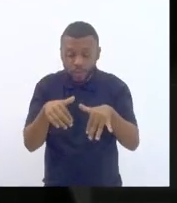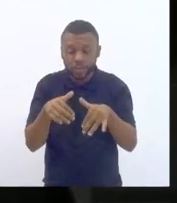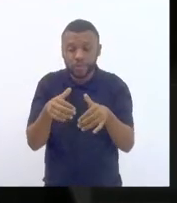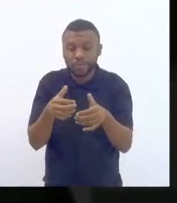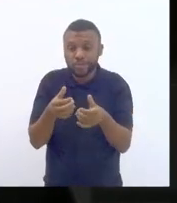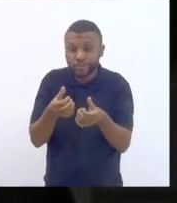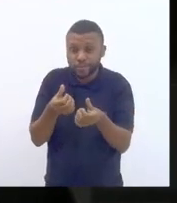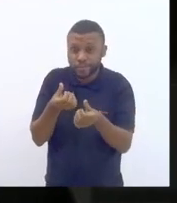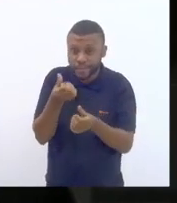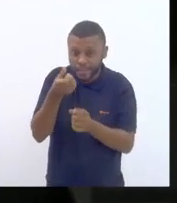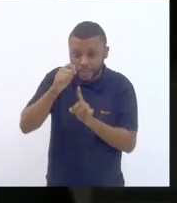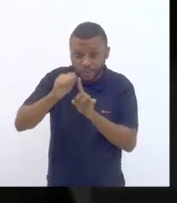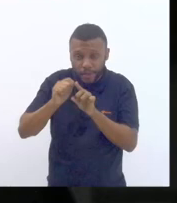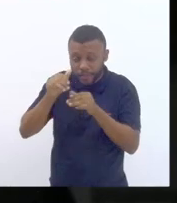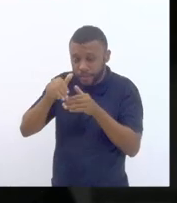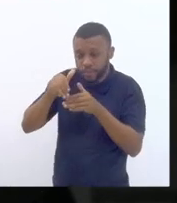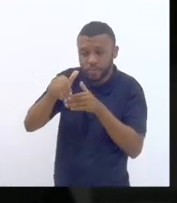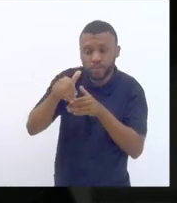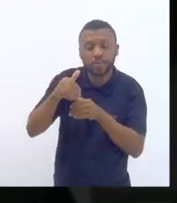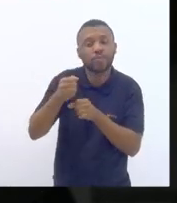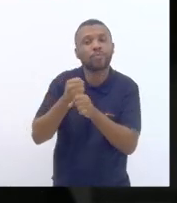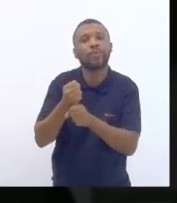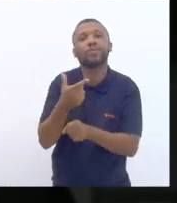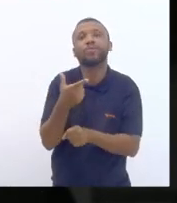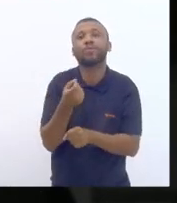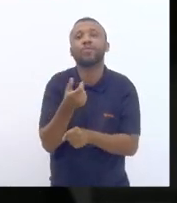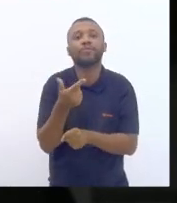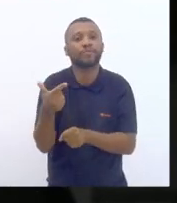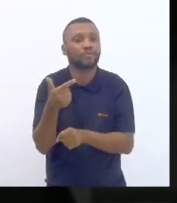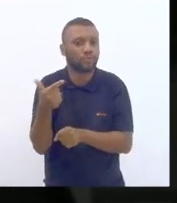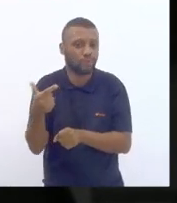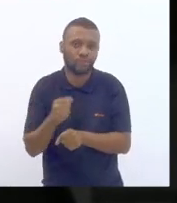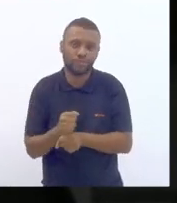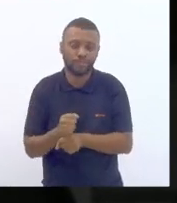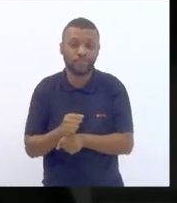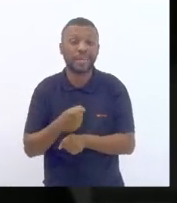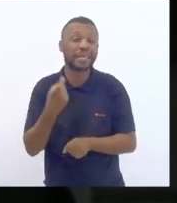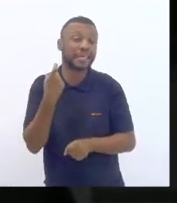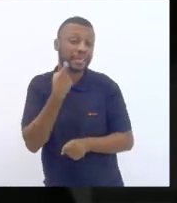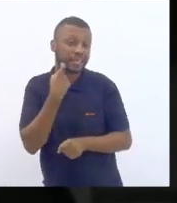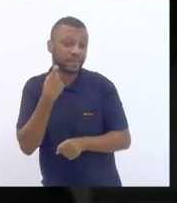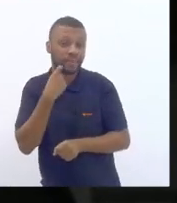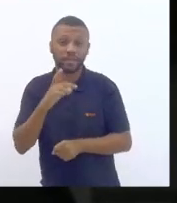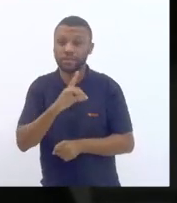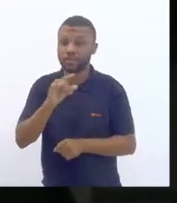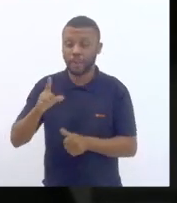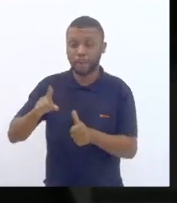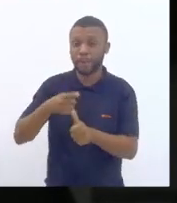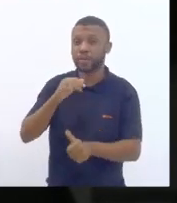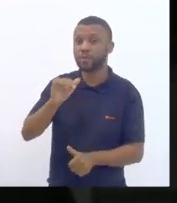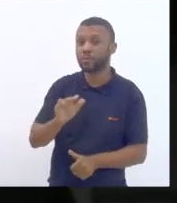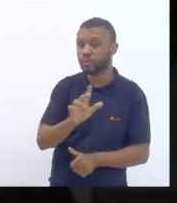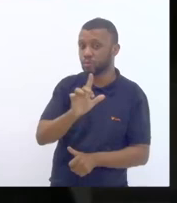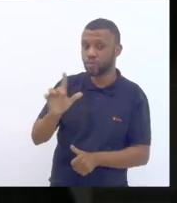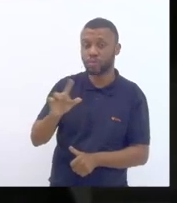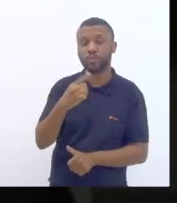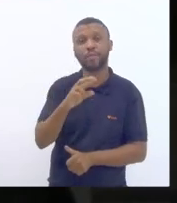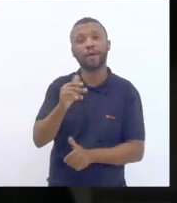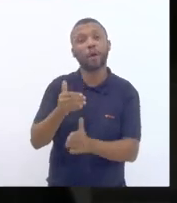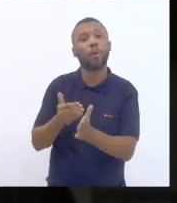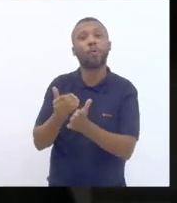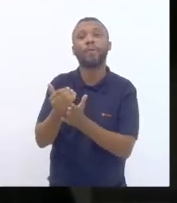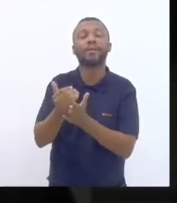do ano porque a partir de 1º de julho é sexta-feira teremos o